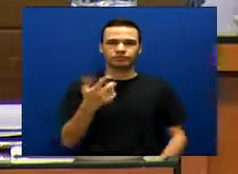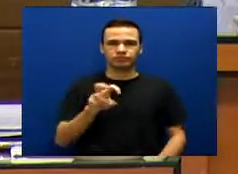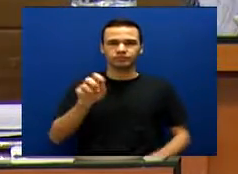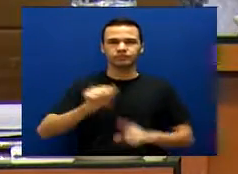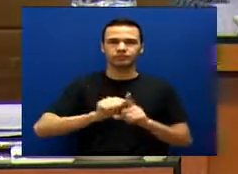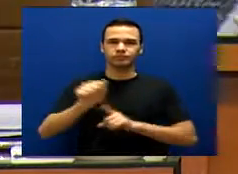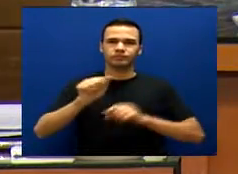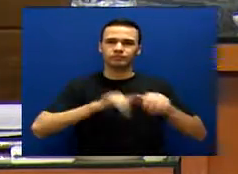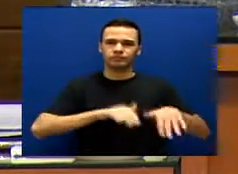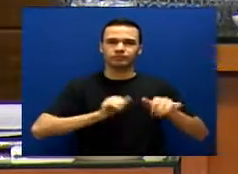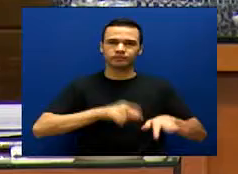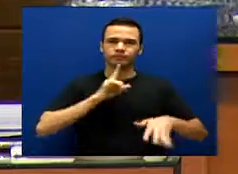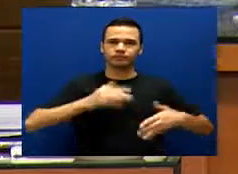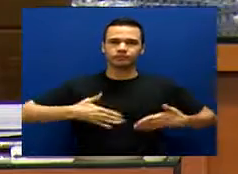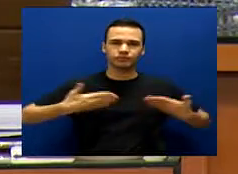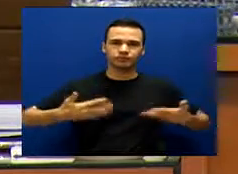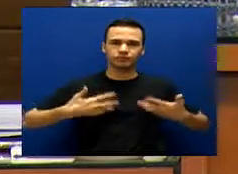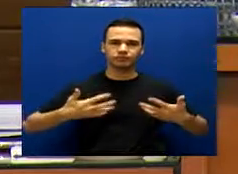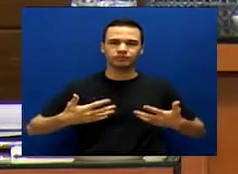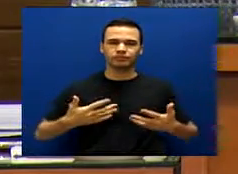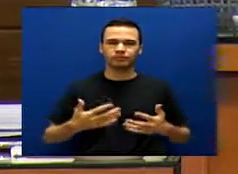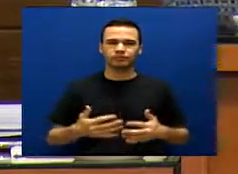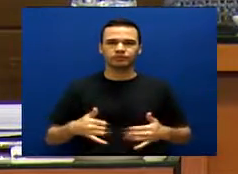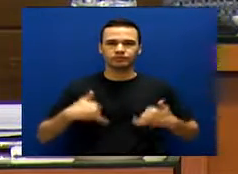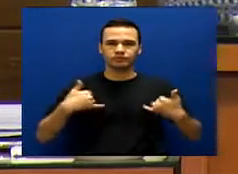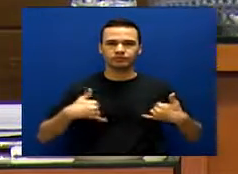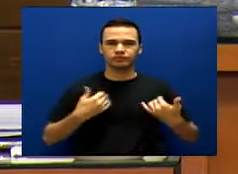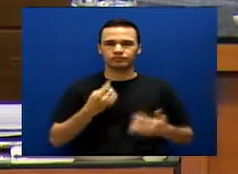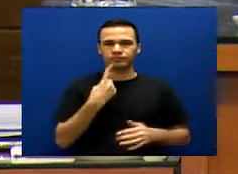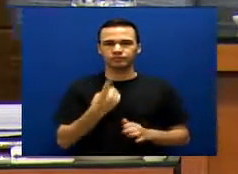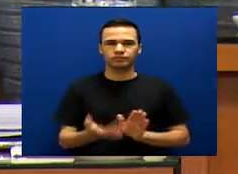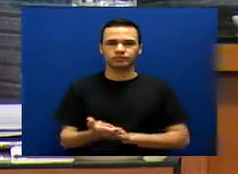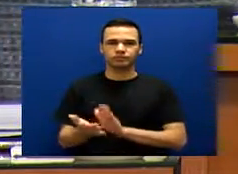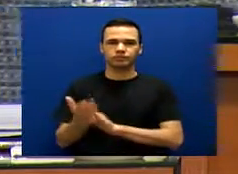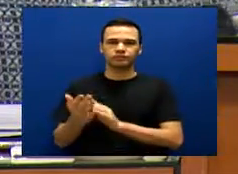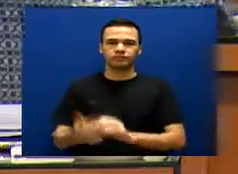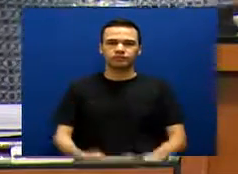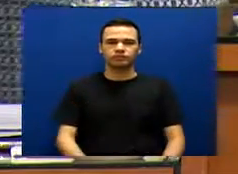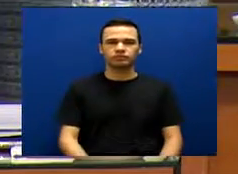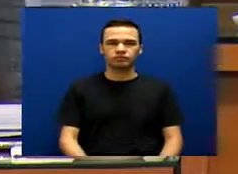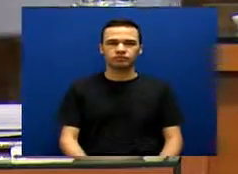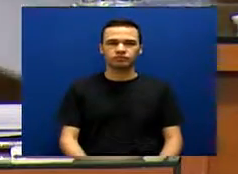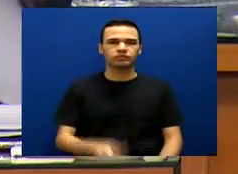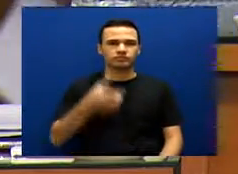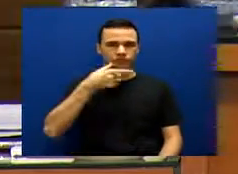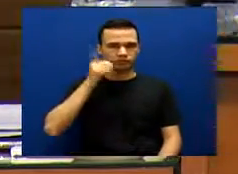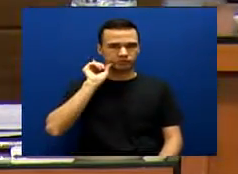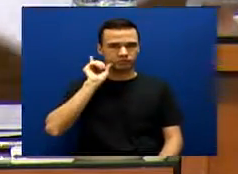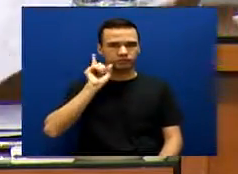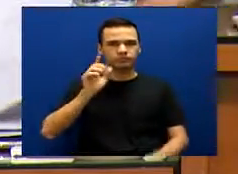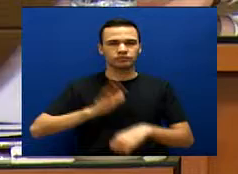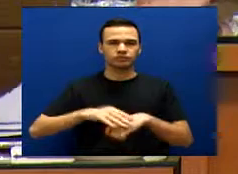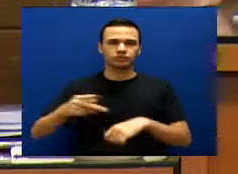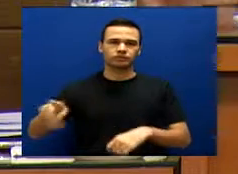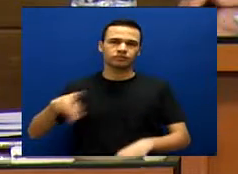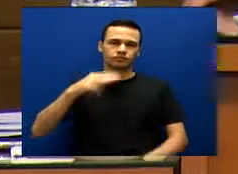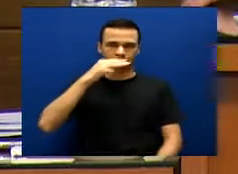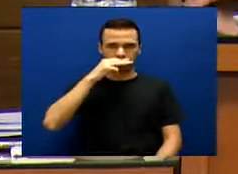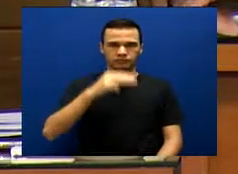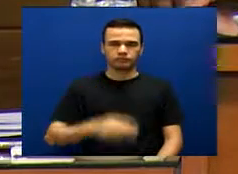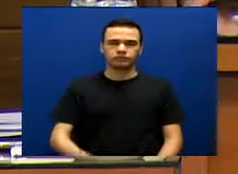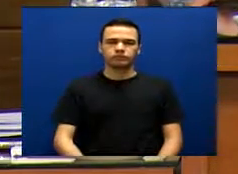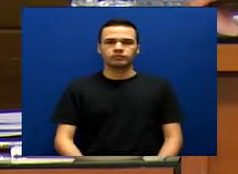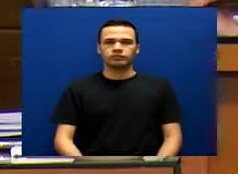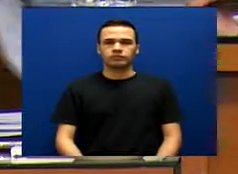setembro, do dado de hoje. Votos, aliás... ontem, né? Votos do vereador José Francisco